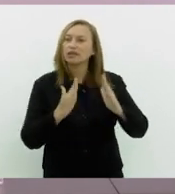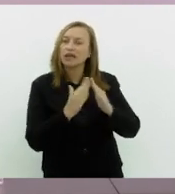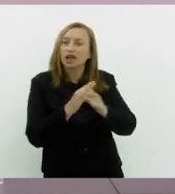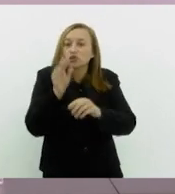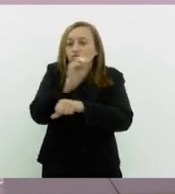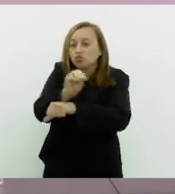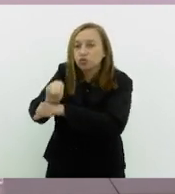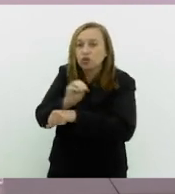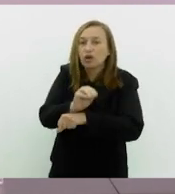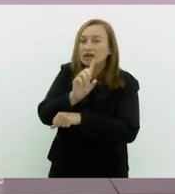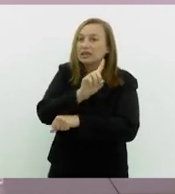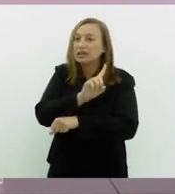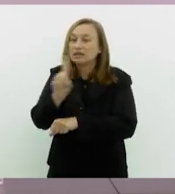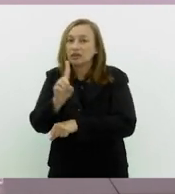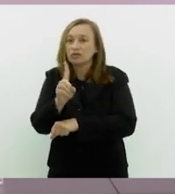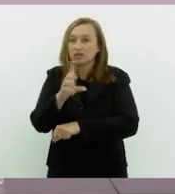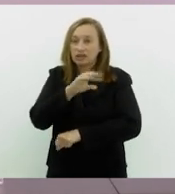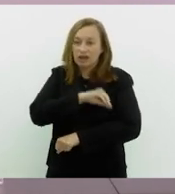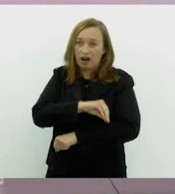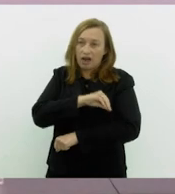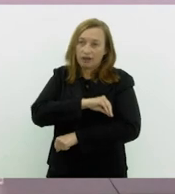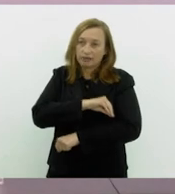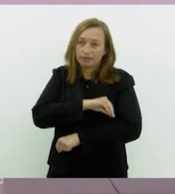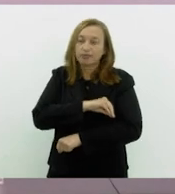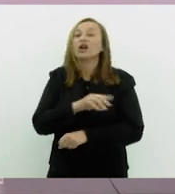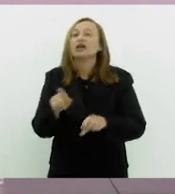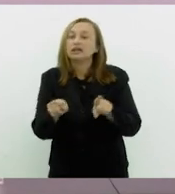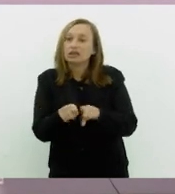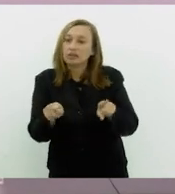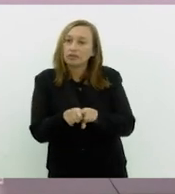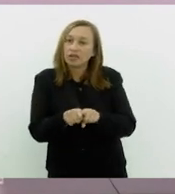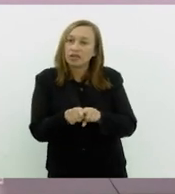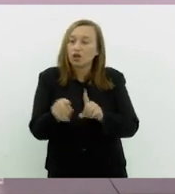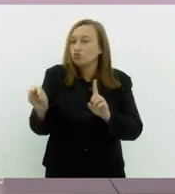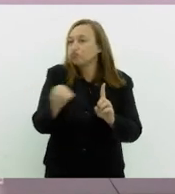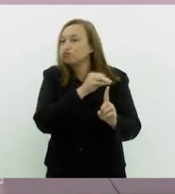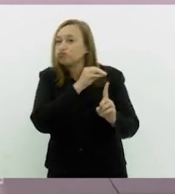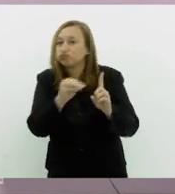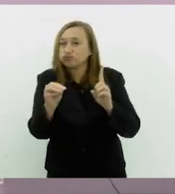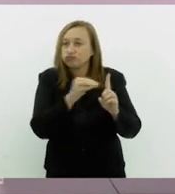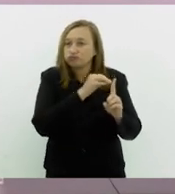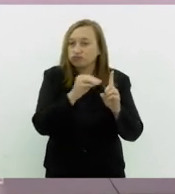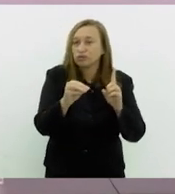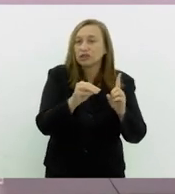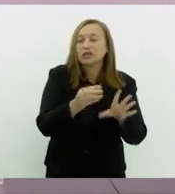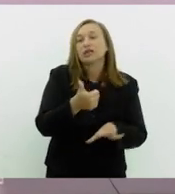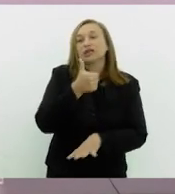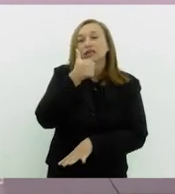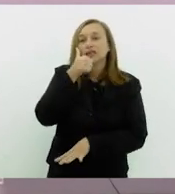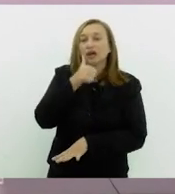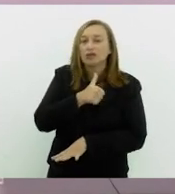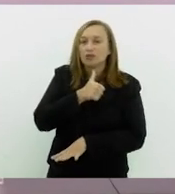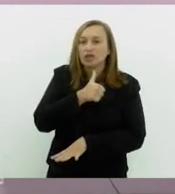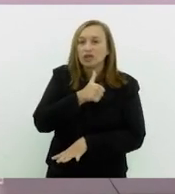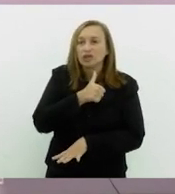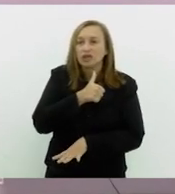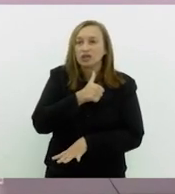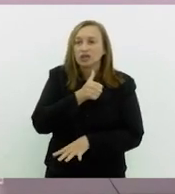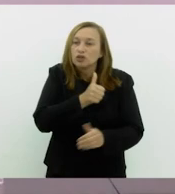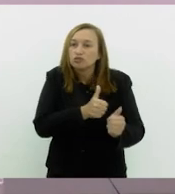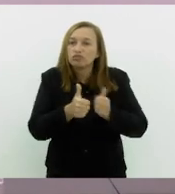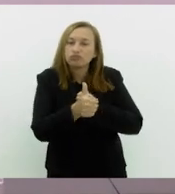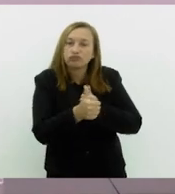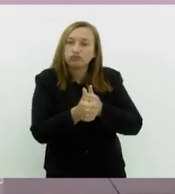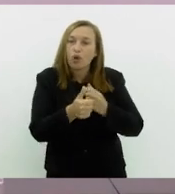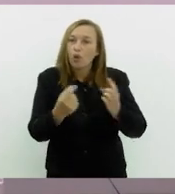cuidados não remunerados, além de reconhecer a maior vulnerabilidade das mulheres frente aos